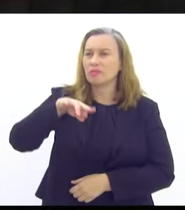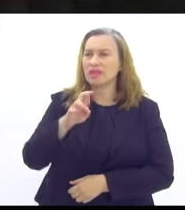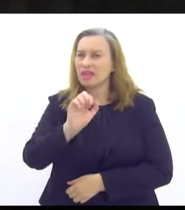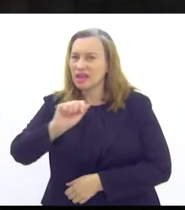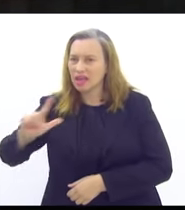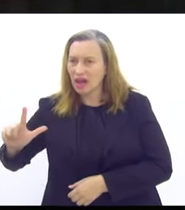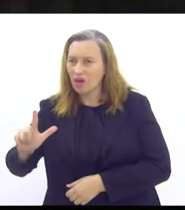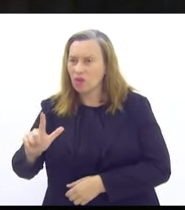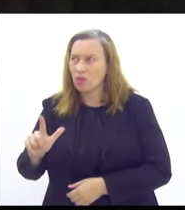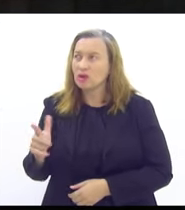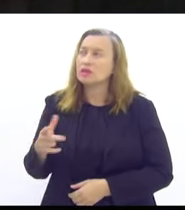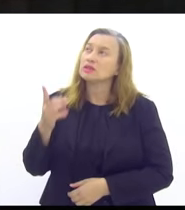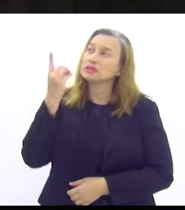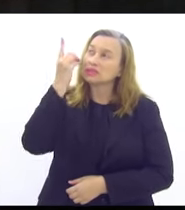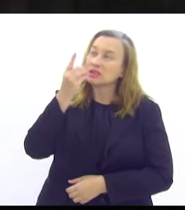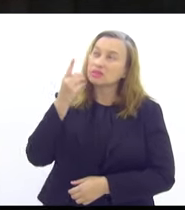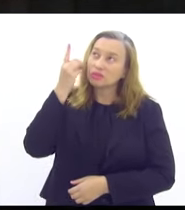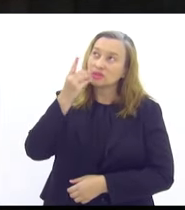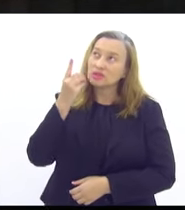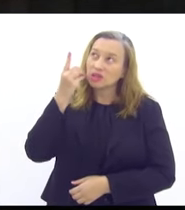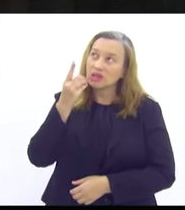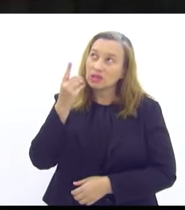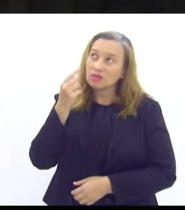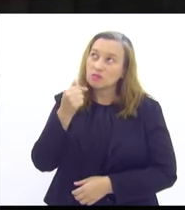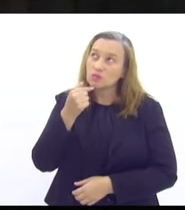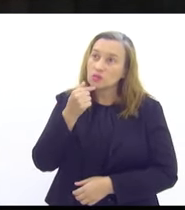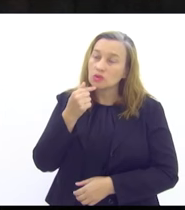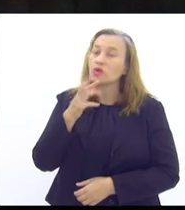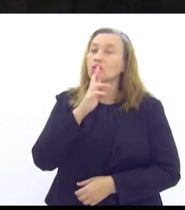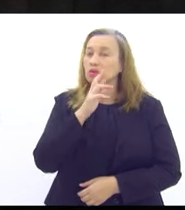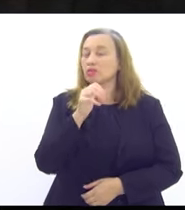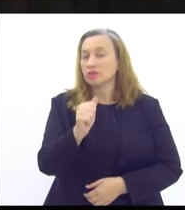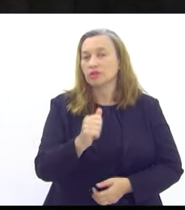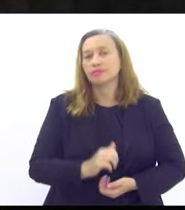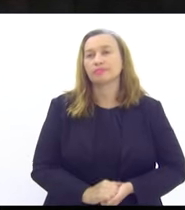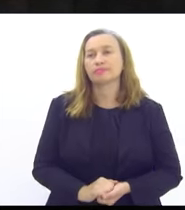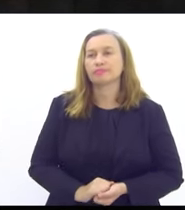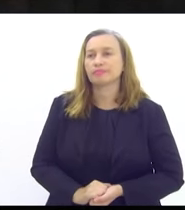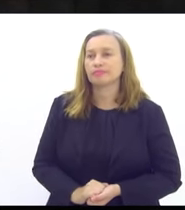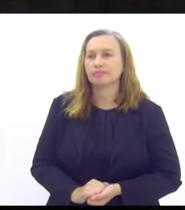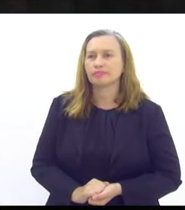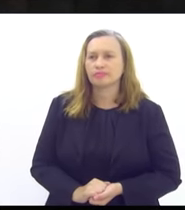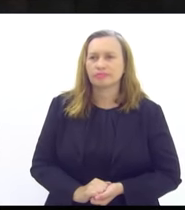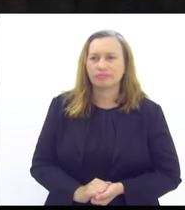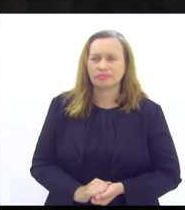envasada, o deputado Rodrigo Amorim,